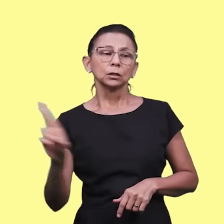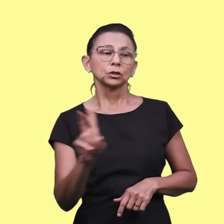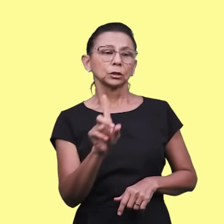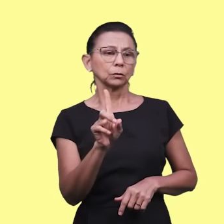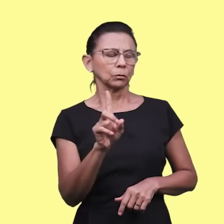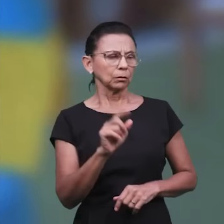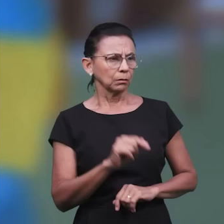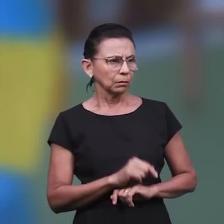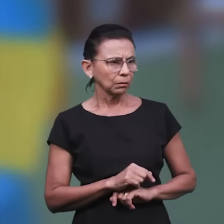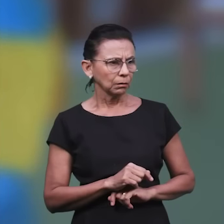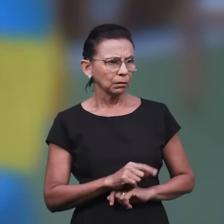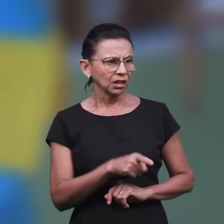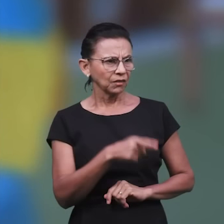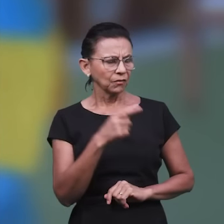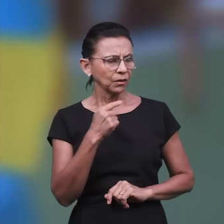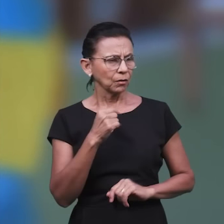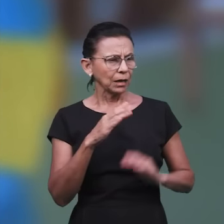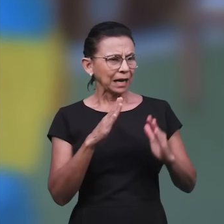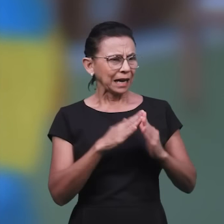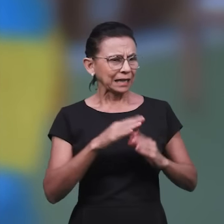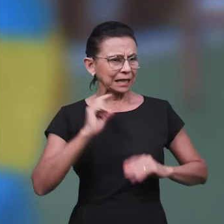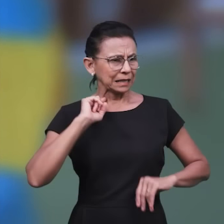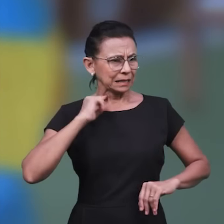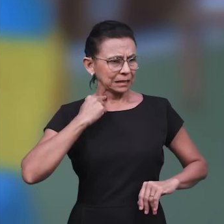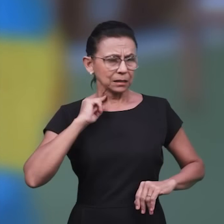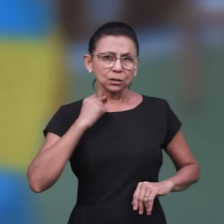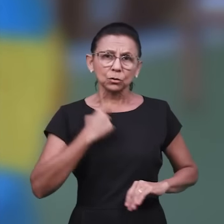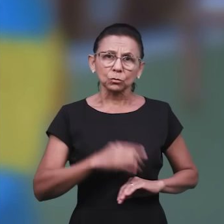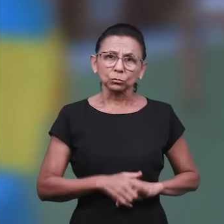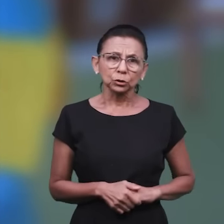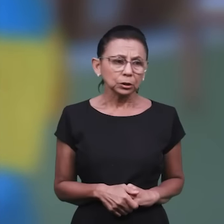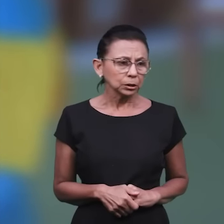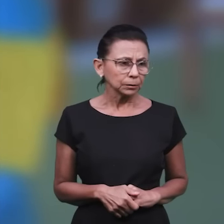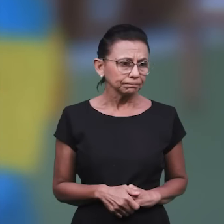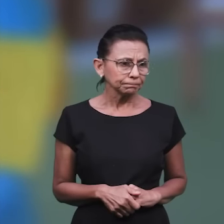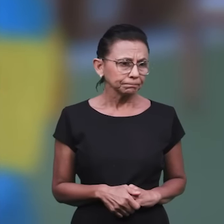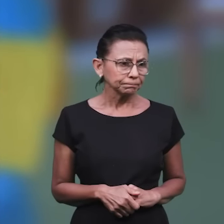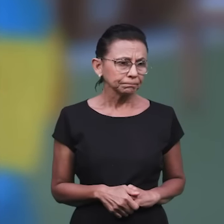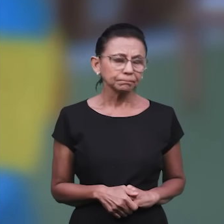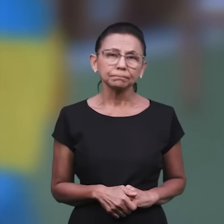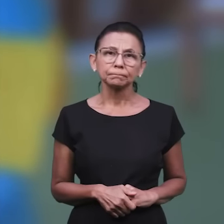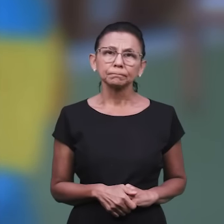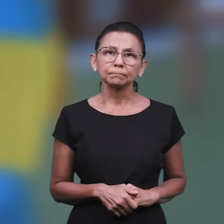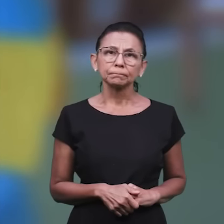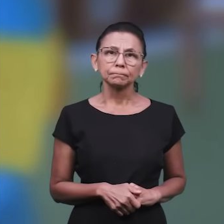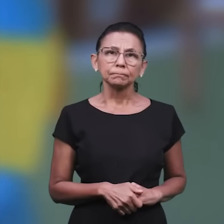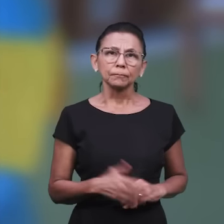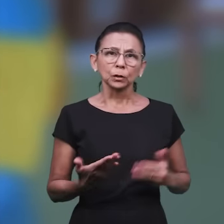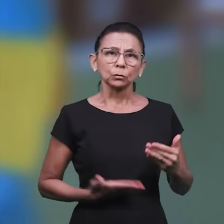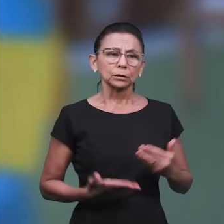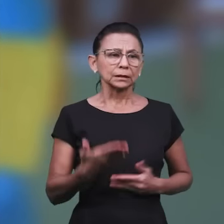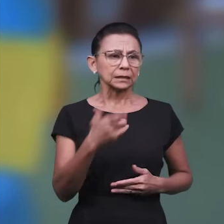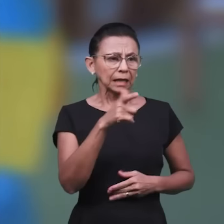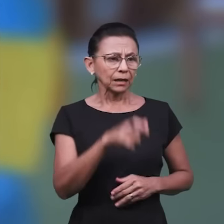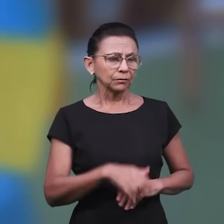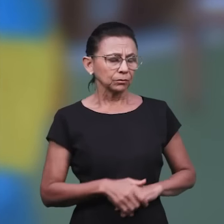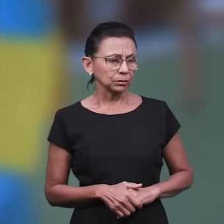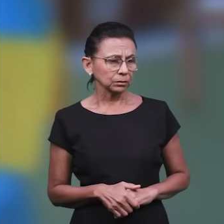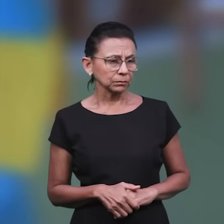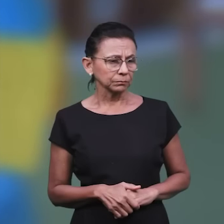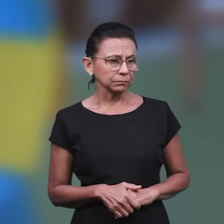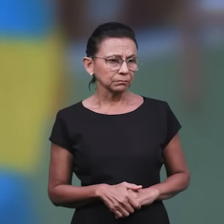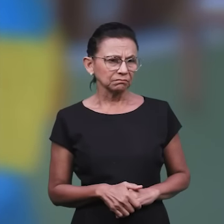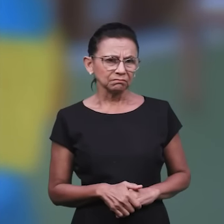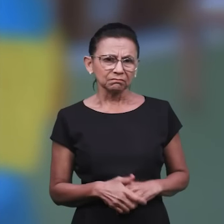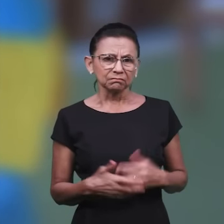casa suja, sem os cuidados conforme ele orientou, os funcionários maltratados,